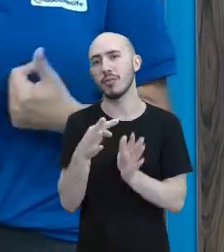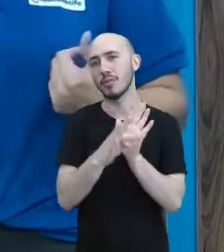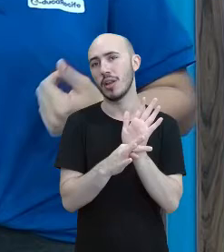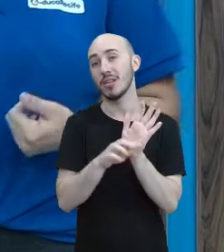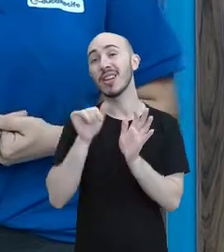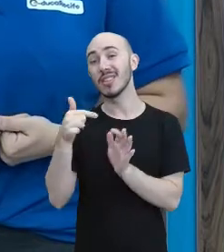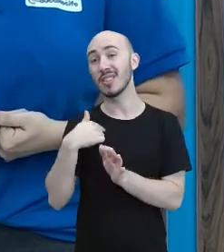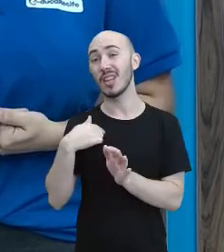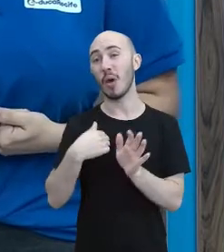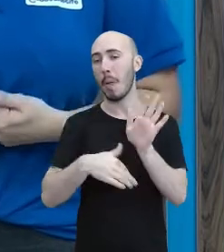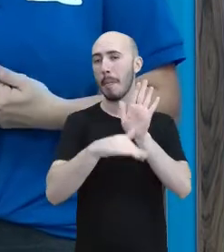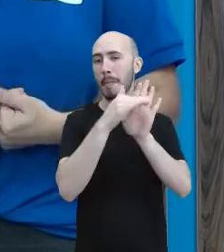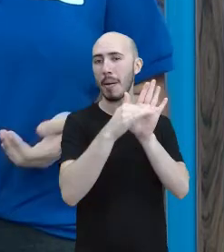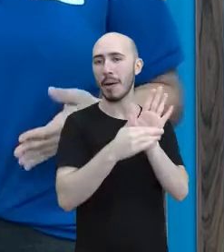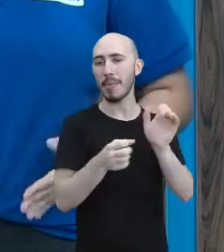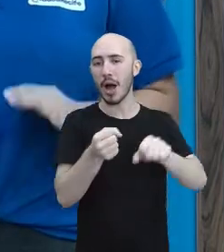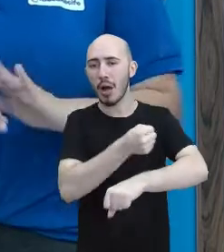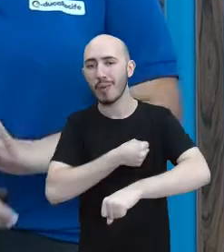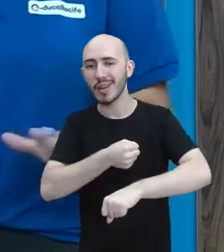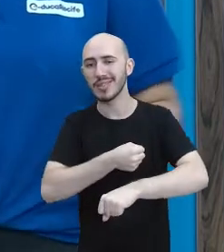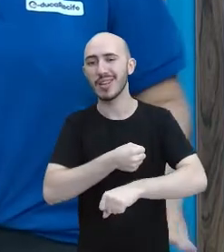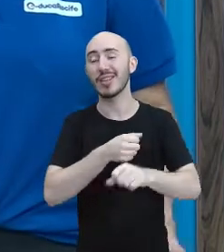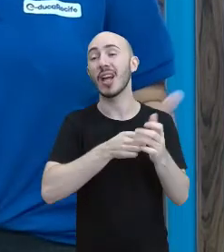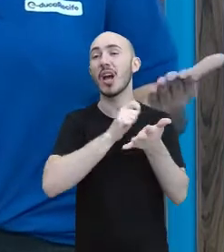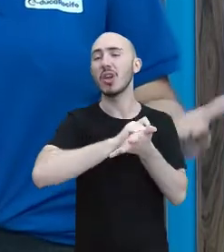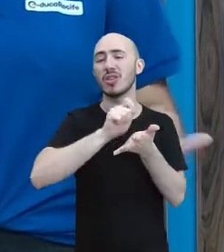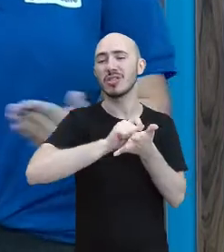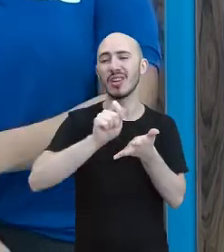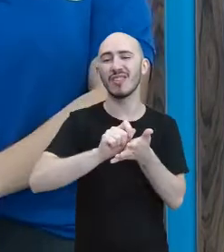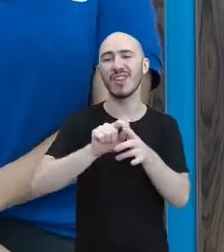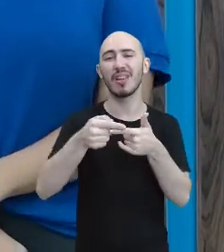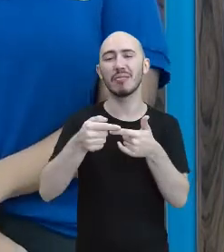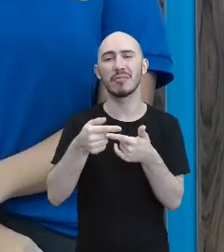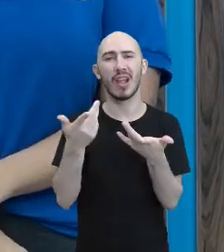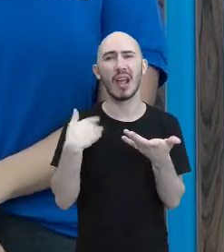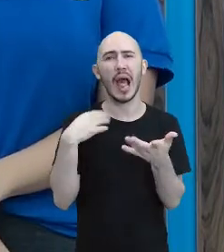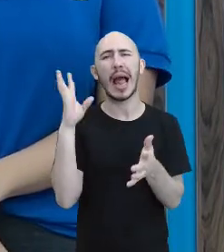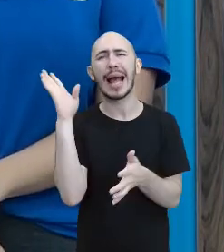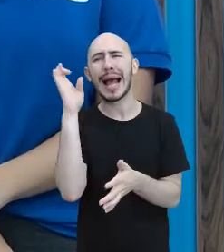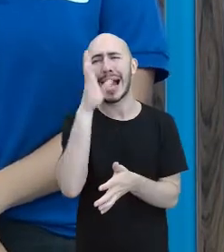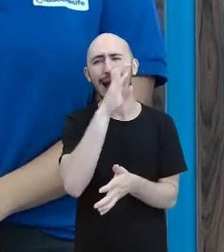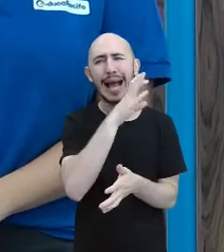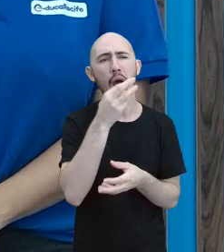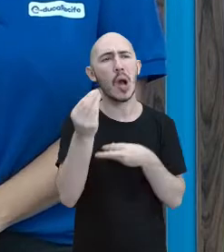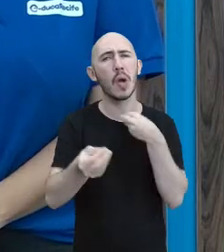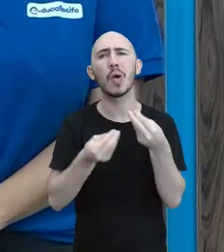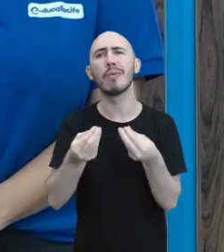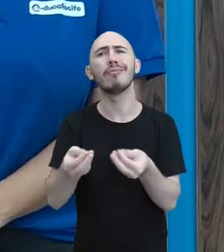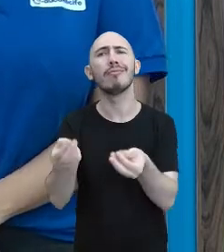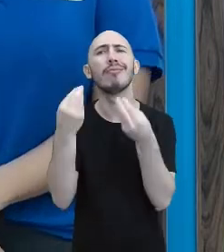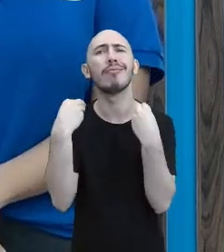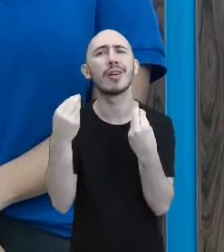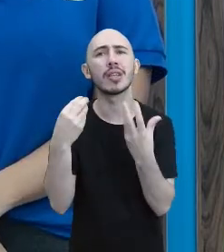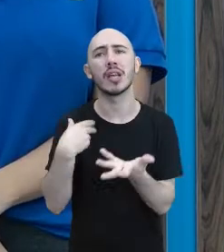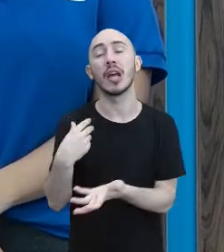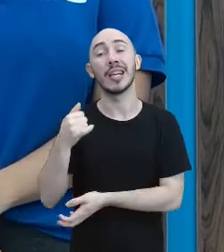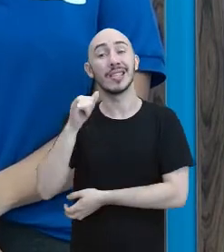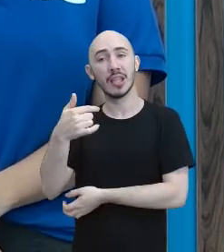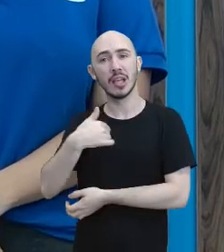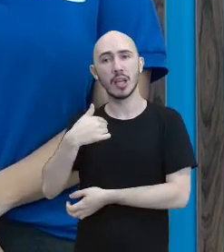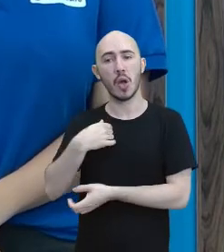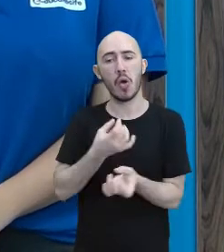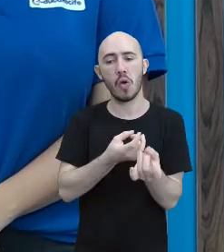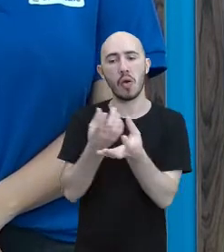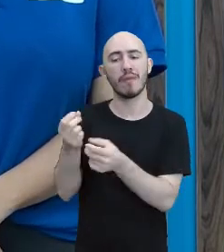escrever uma receita que seja ilegível, incompreensível, a que serve isso? Se eu vendo um móvel ou um